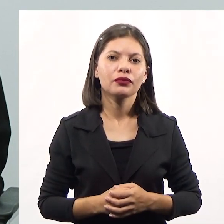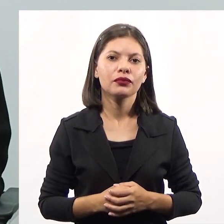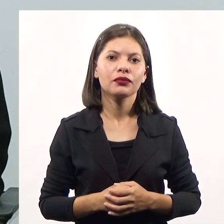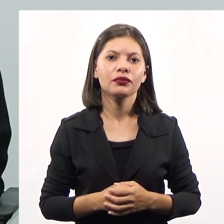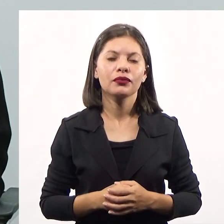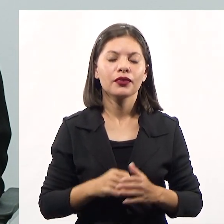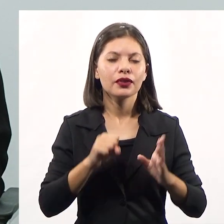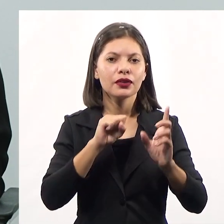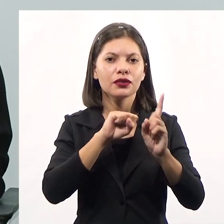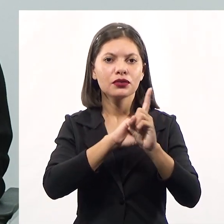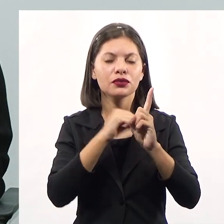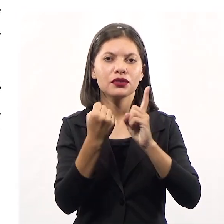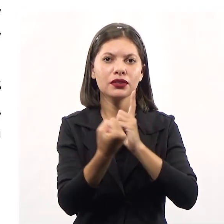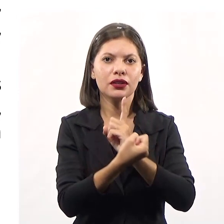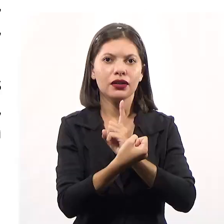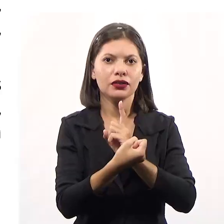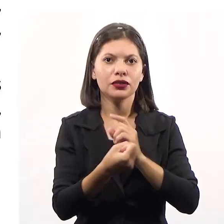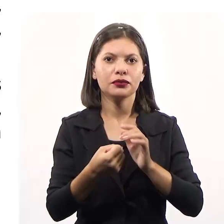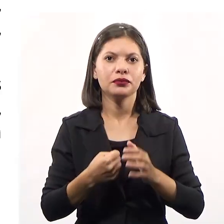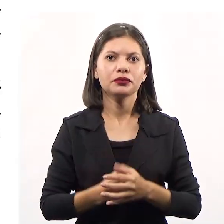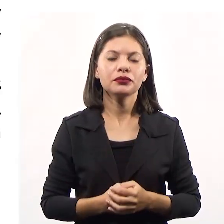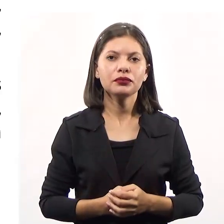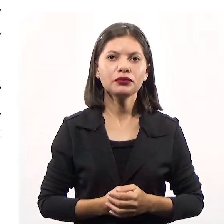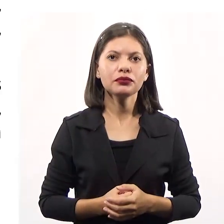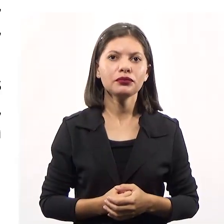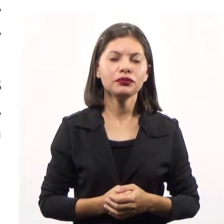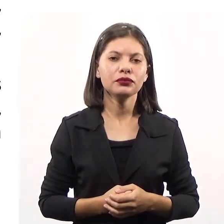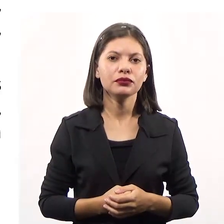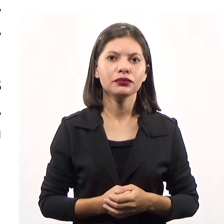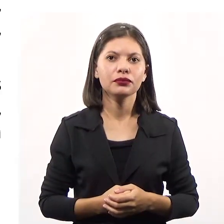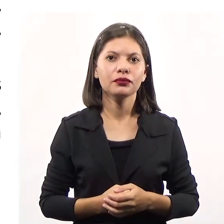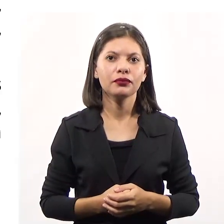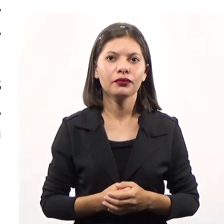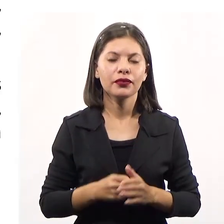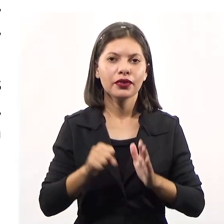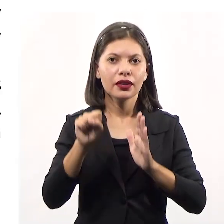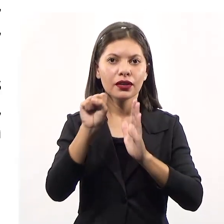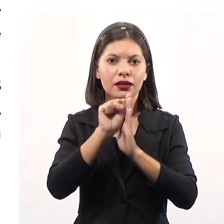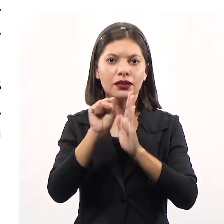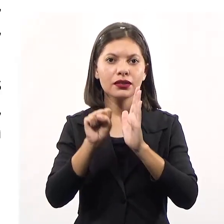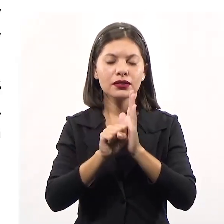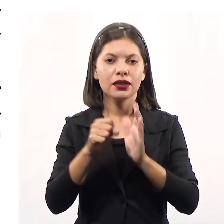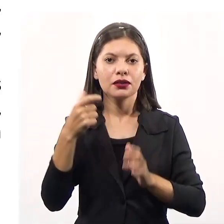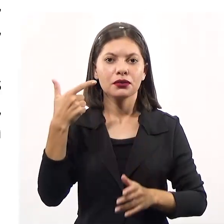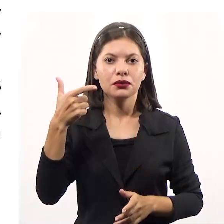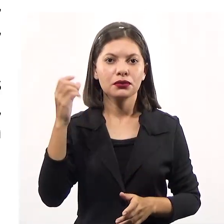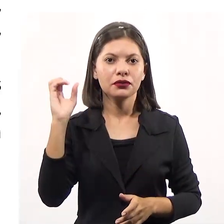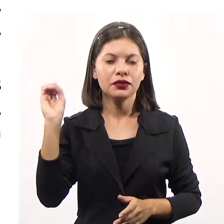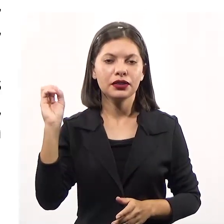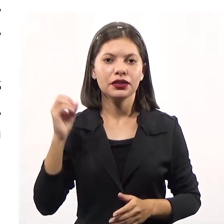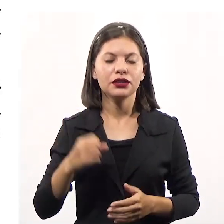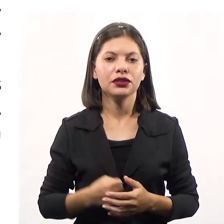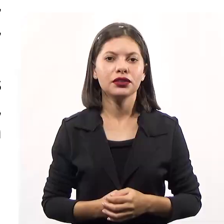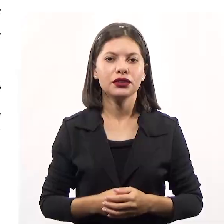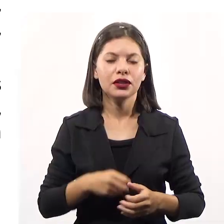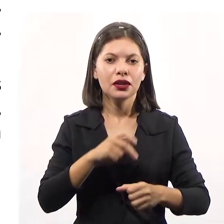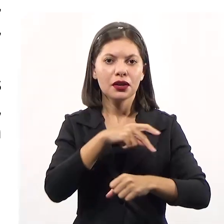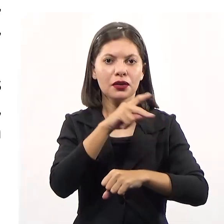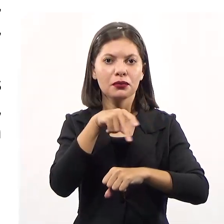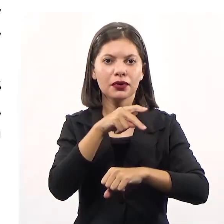paradigma político de sociedade. E aí, quando a gente chega no século XX, né, em Portugal,